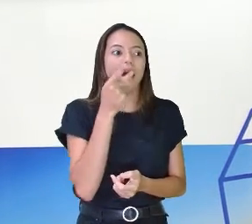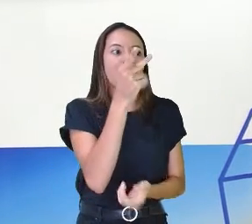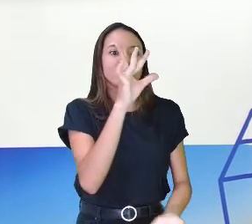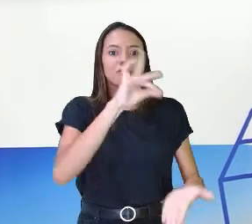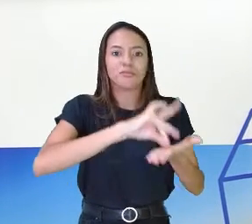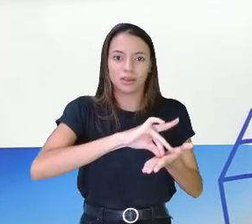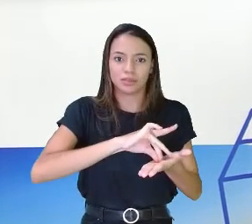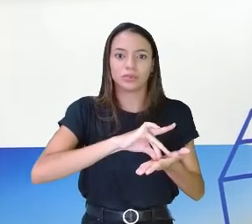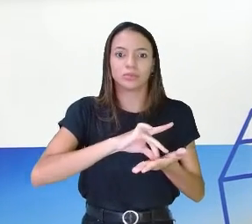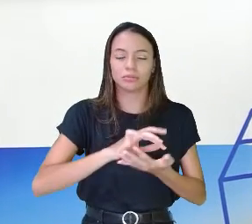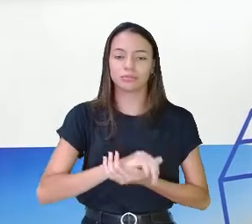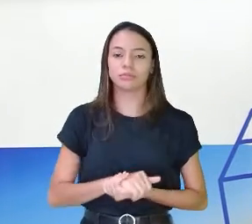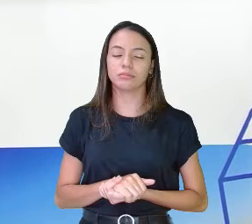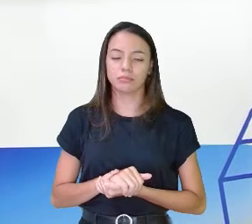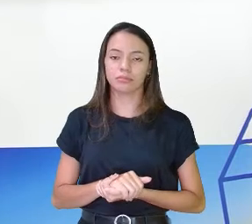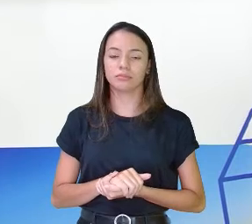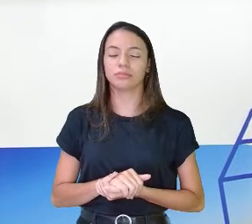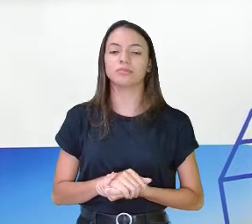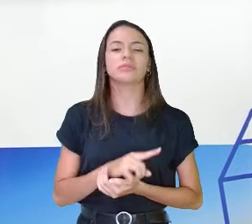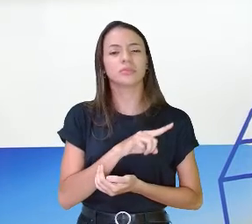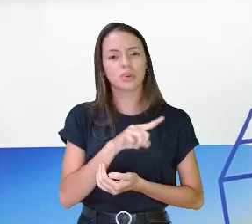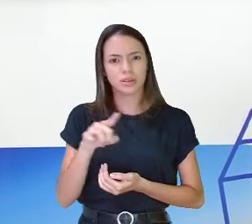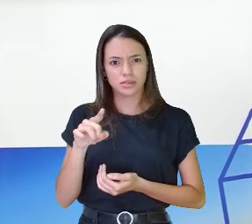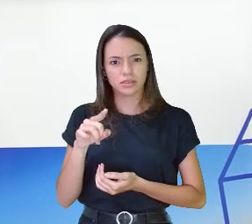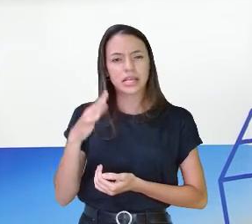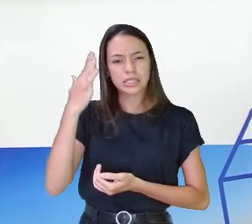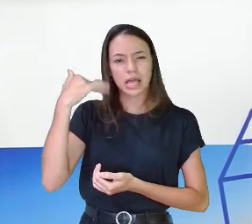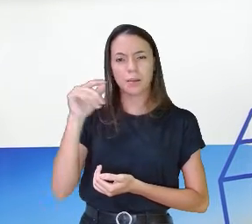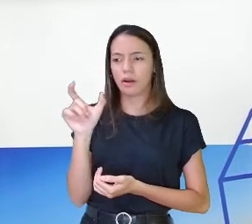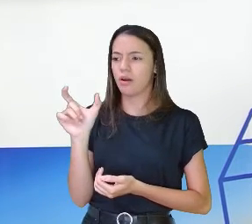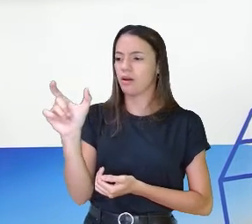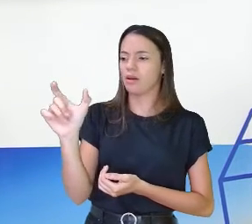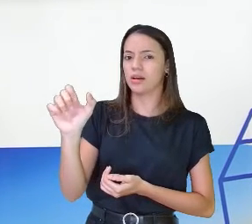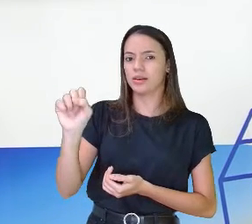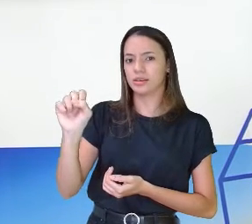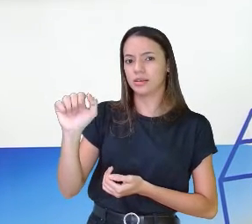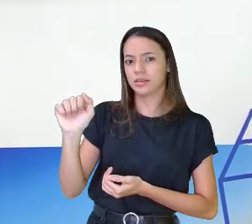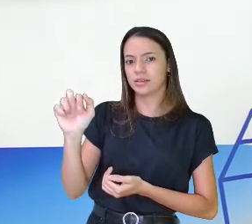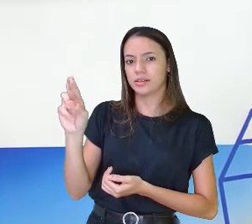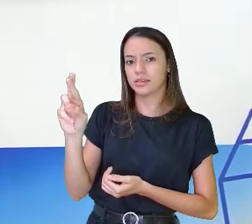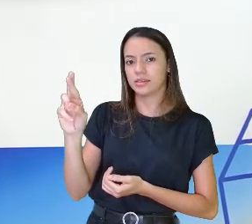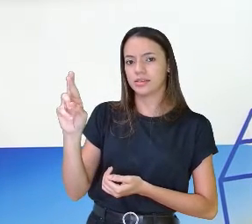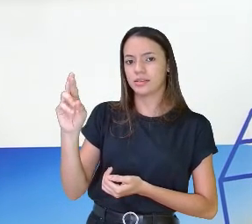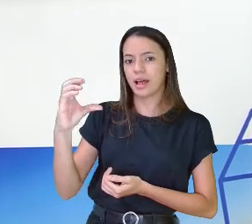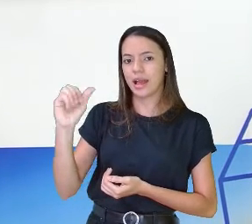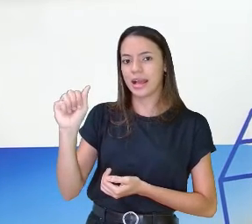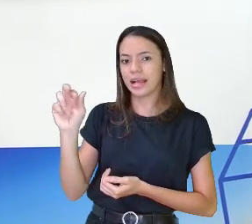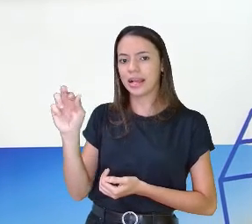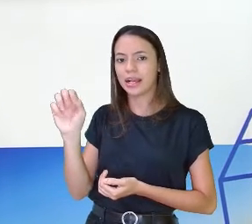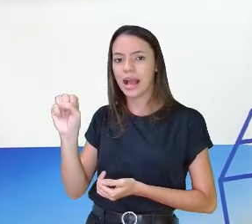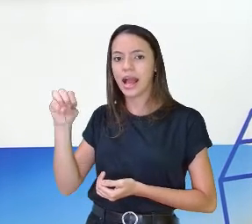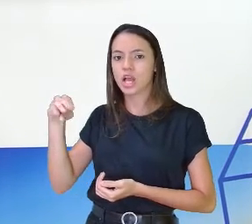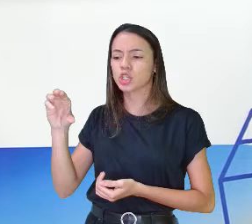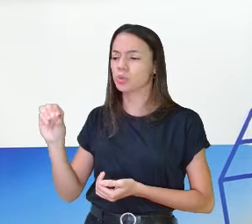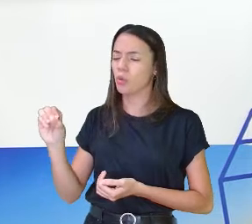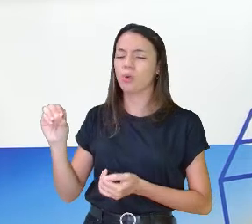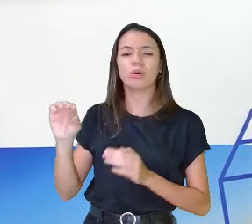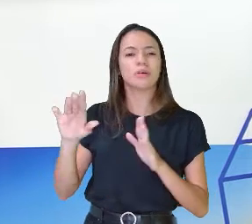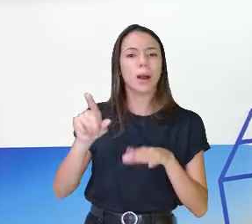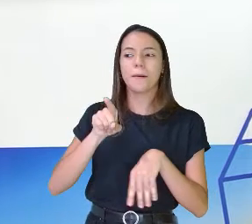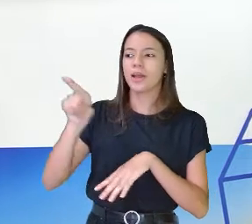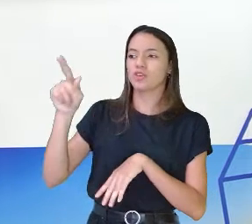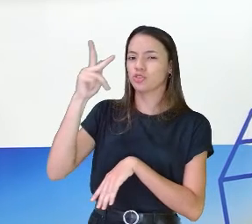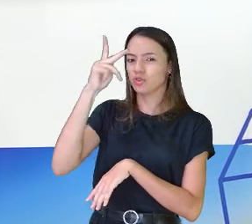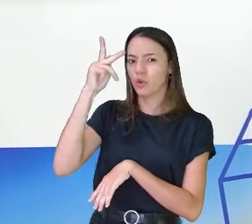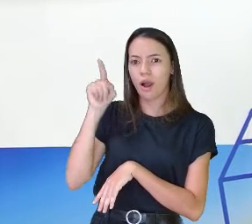Então, e aí acho que vocês já ouviram falar também do sarcasmo. Quando você diz aquela pessoa muito sarcástica.